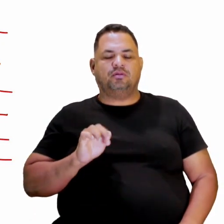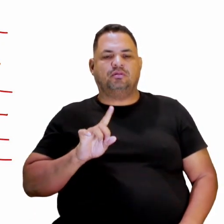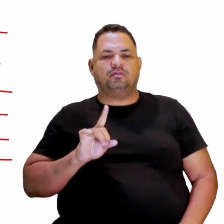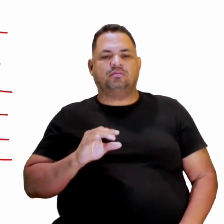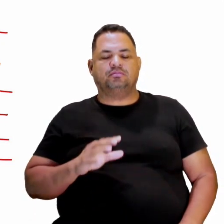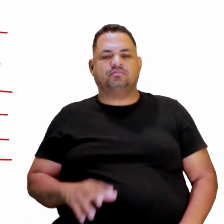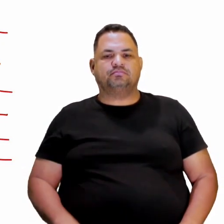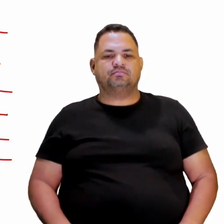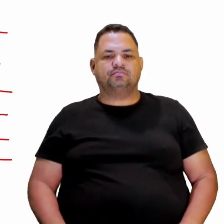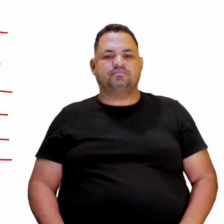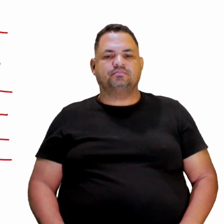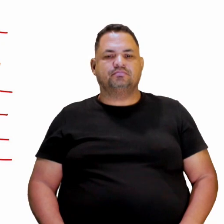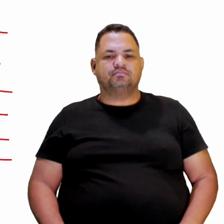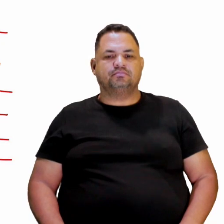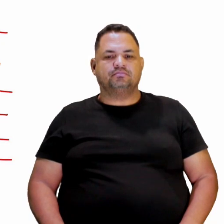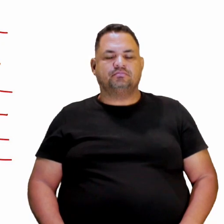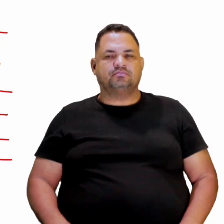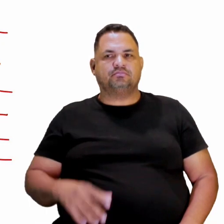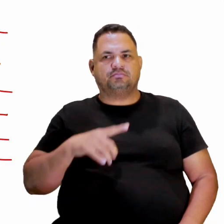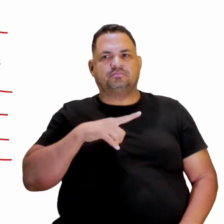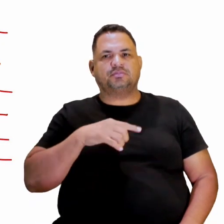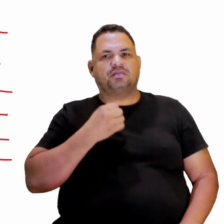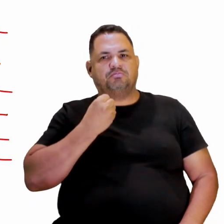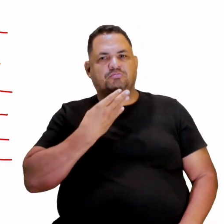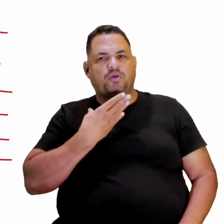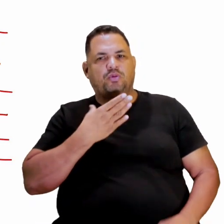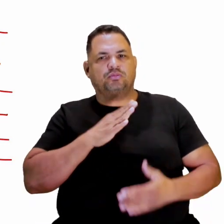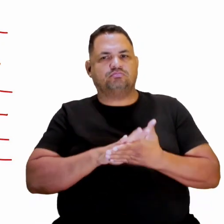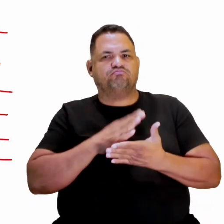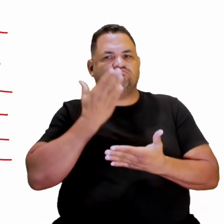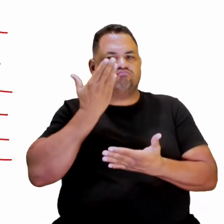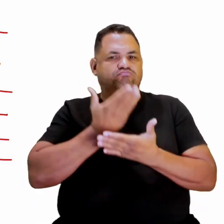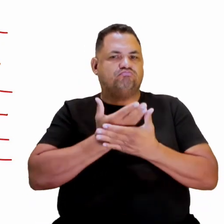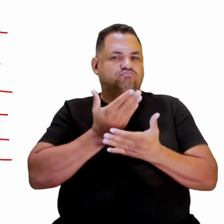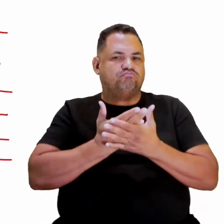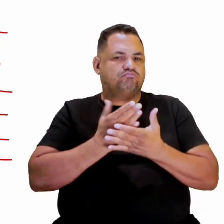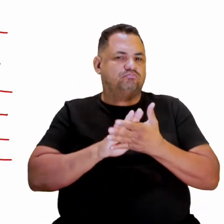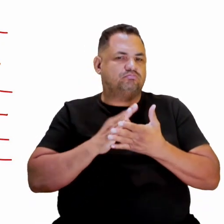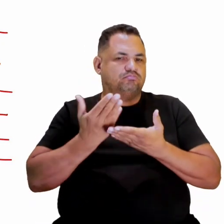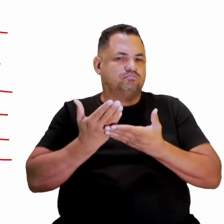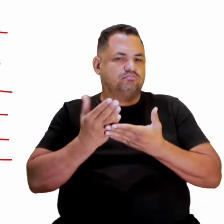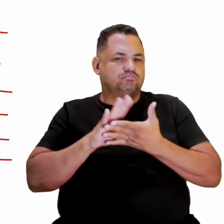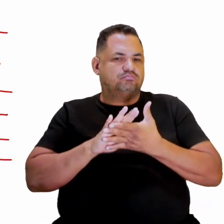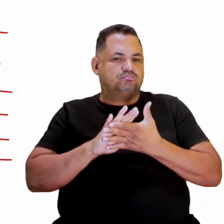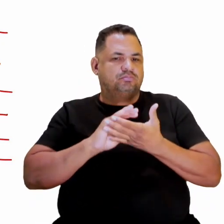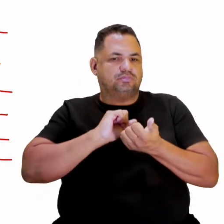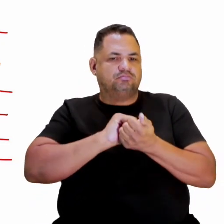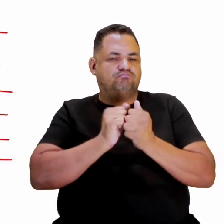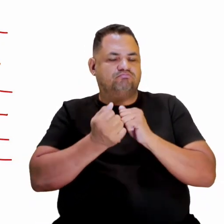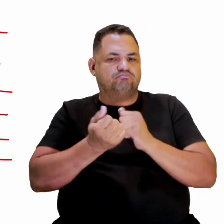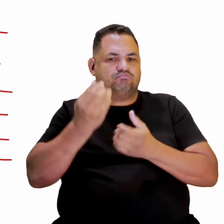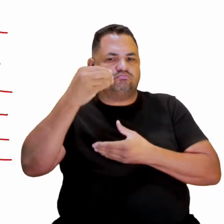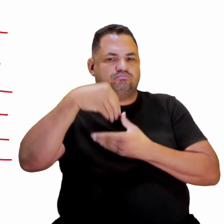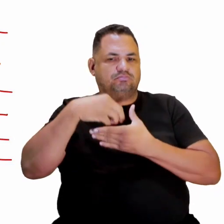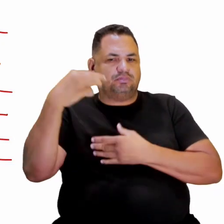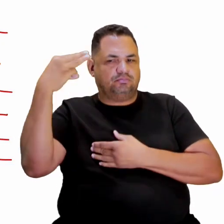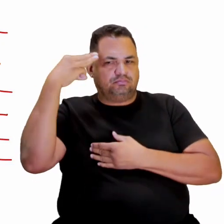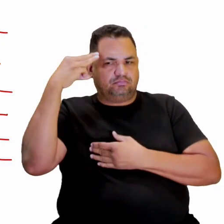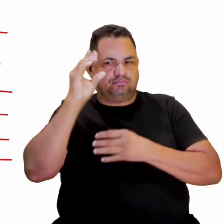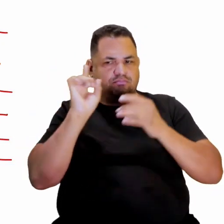de valer a pena estudar se instalasse na mente de cada aluno. Each